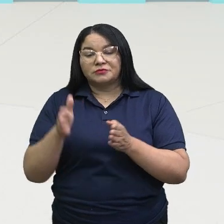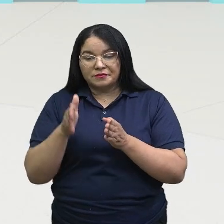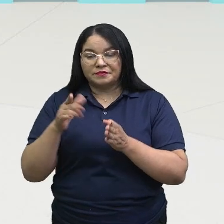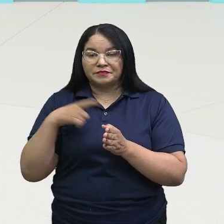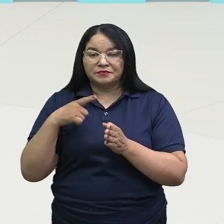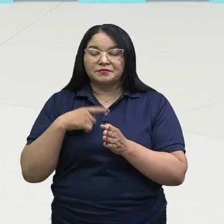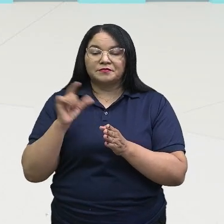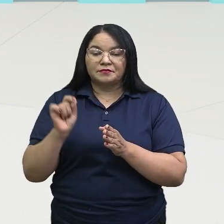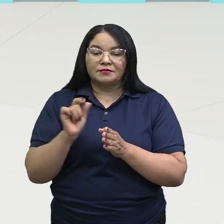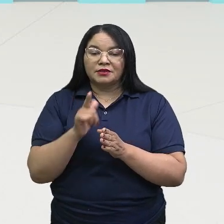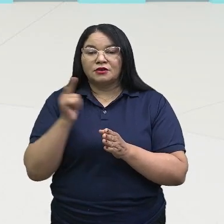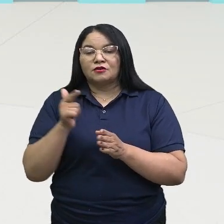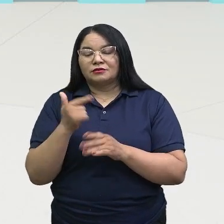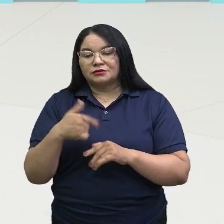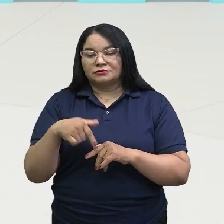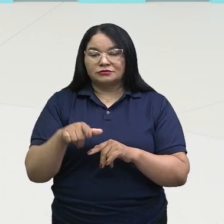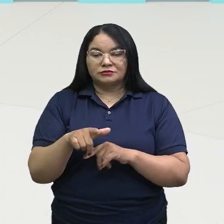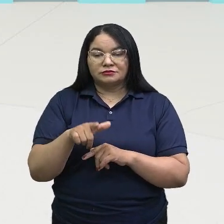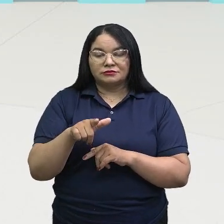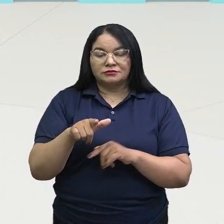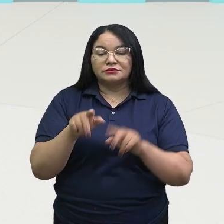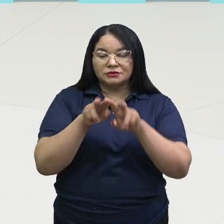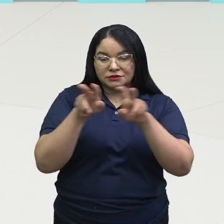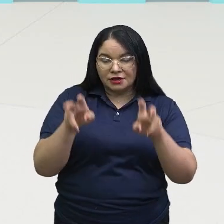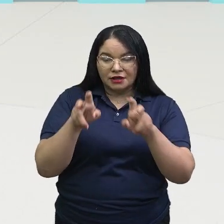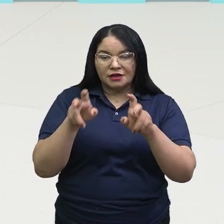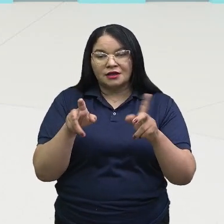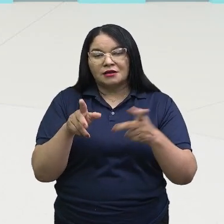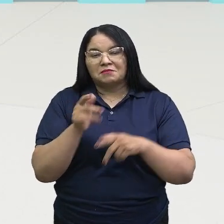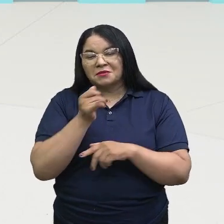vai começar a tratar de temas mais tristes, mais